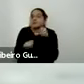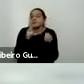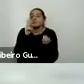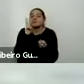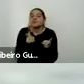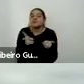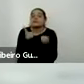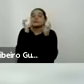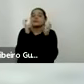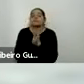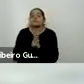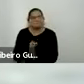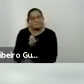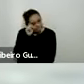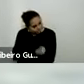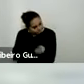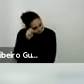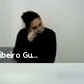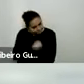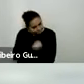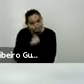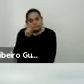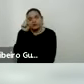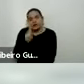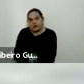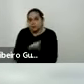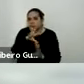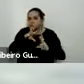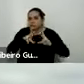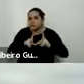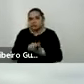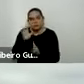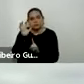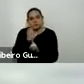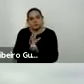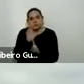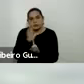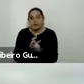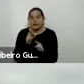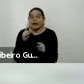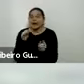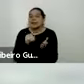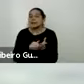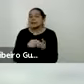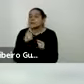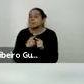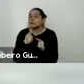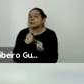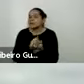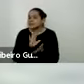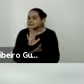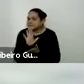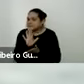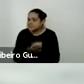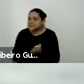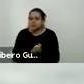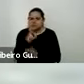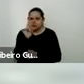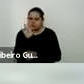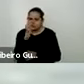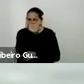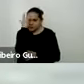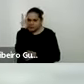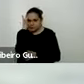Sem dúvida, sem dúvida. Até porque é o seguinte, né? Não é só a pessoa que trabalha que está no home office, né?